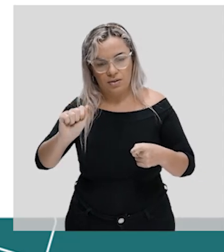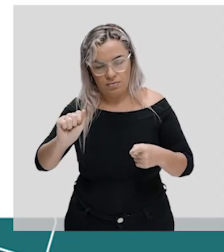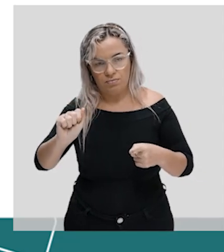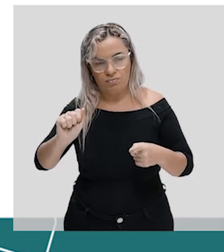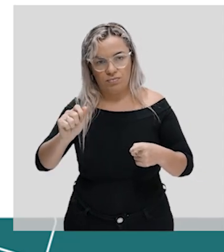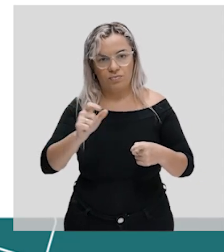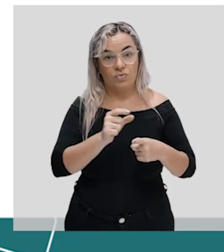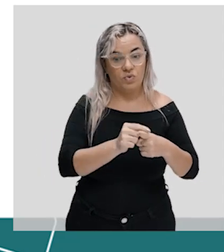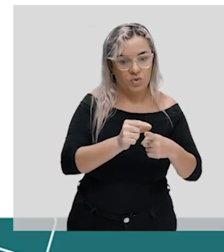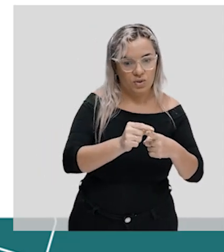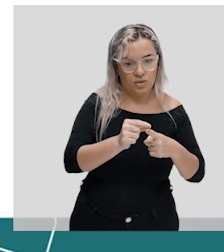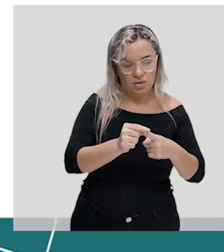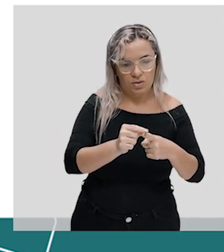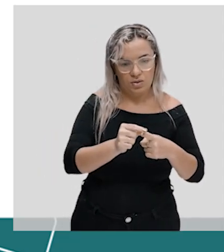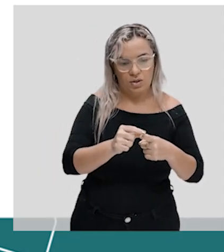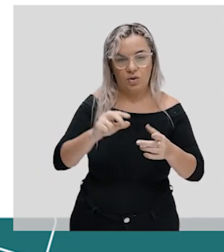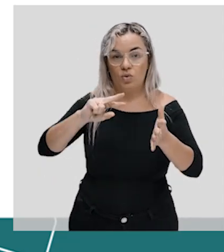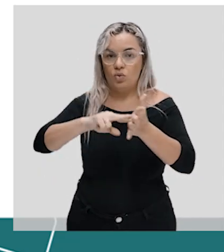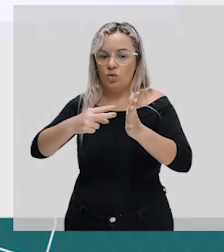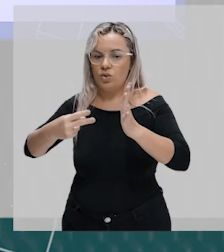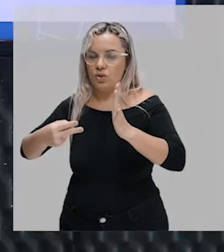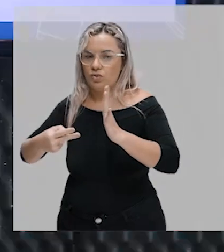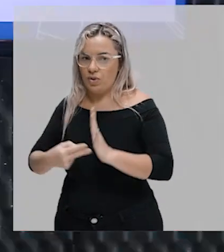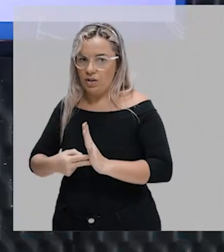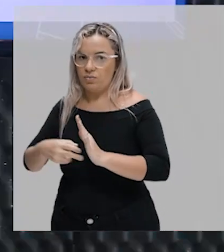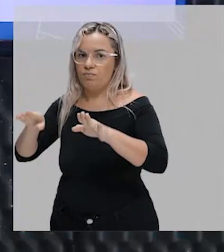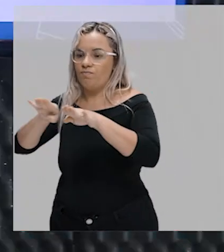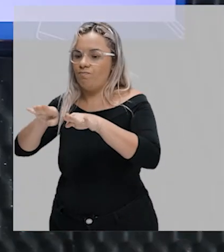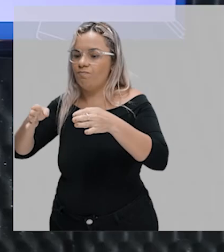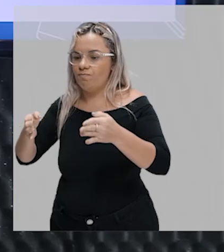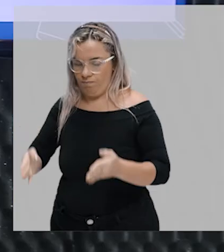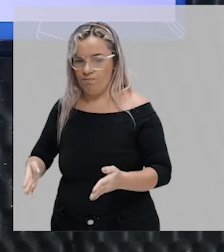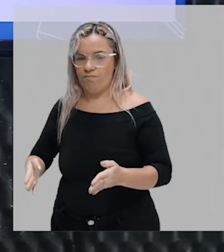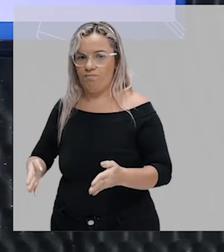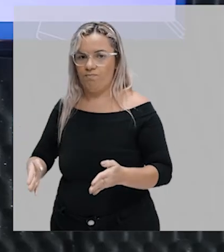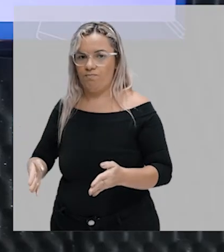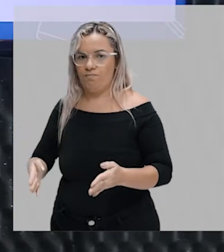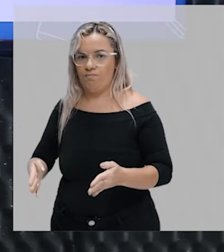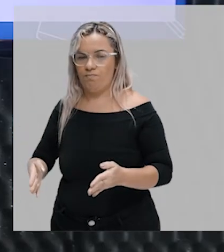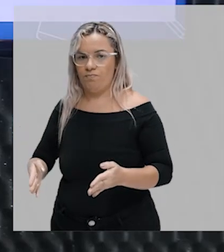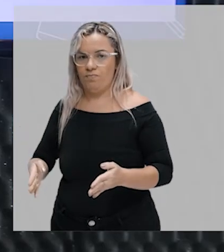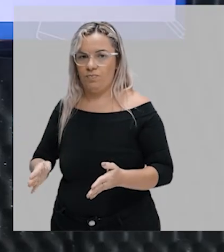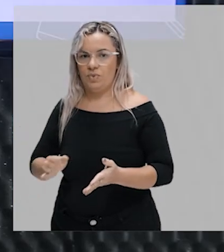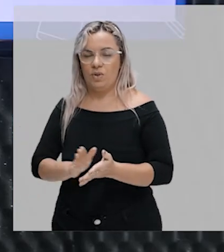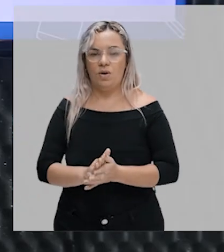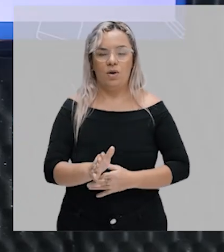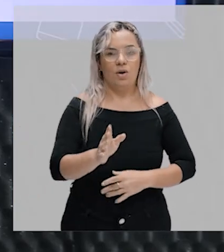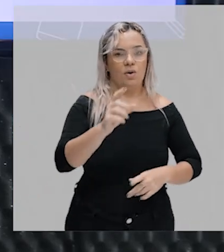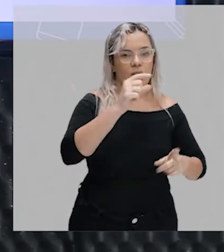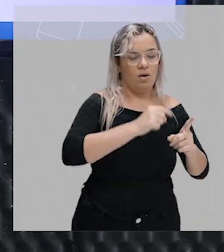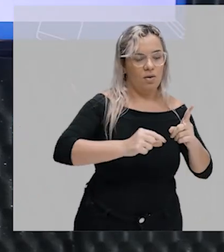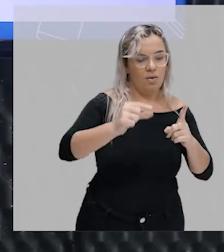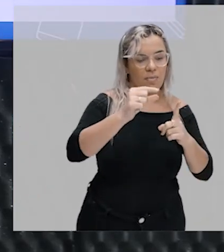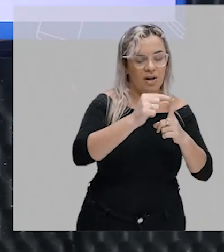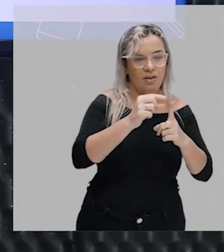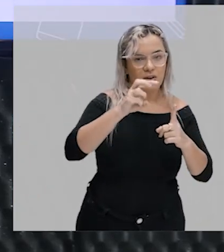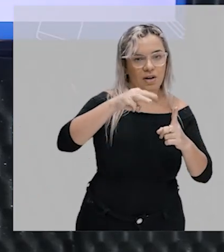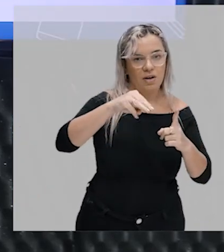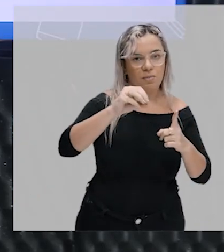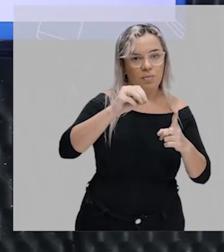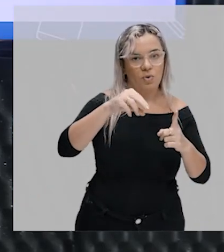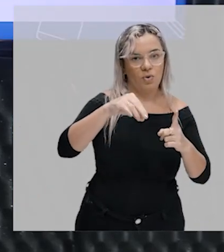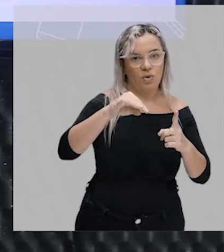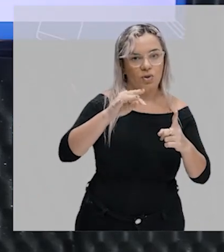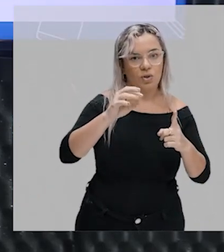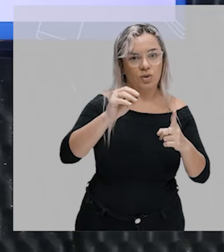aqui o significado, tá aqui, o objeto, mesa. Tá? Monitor. A palavra monitor, você